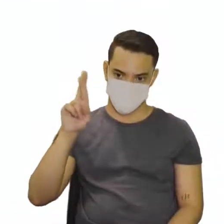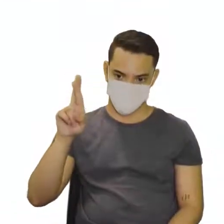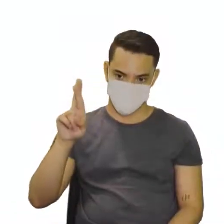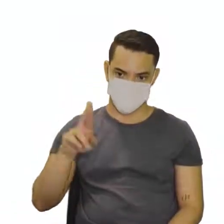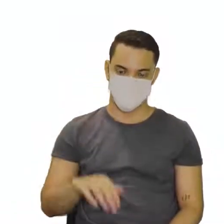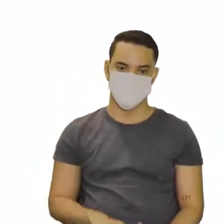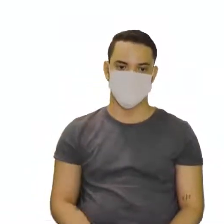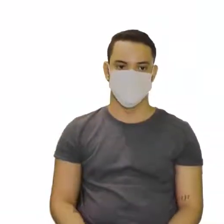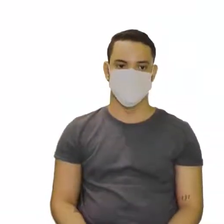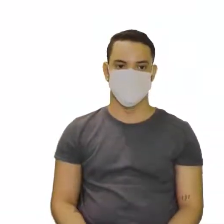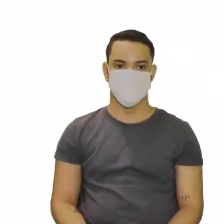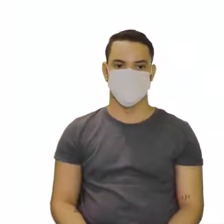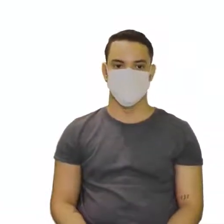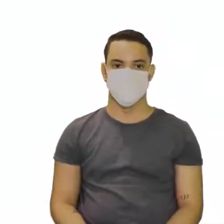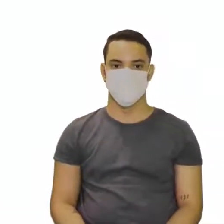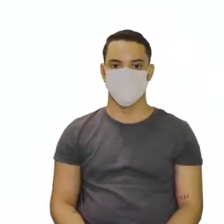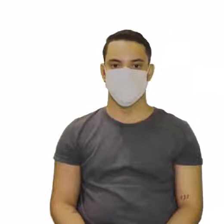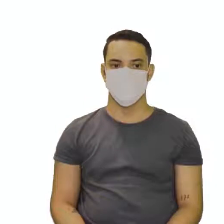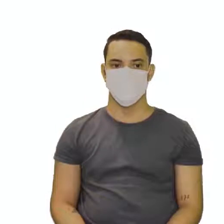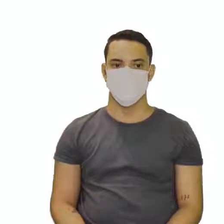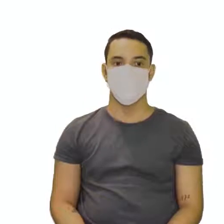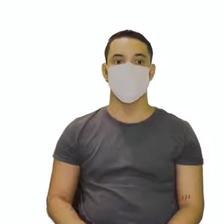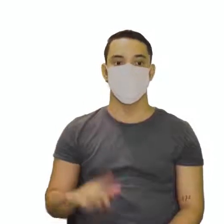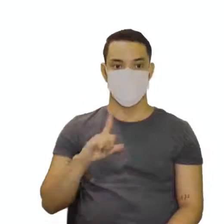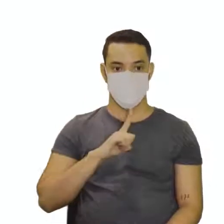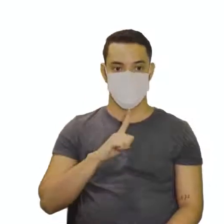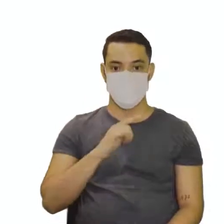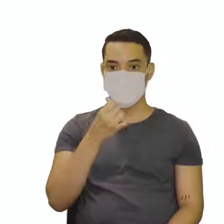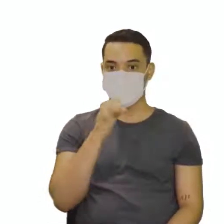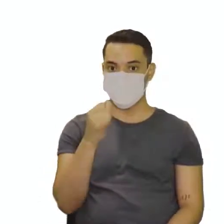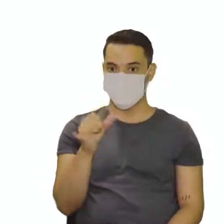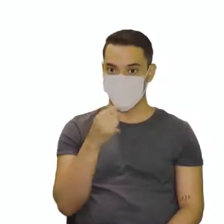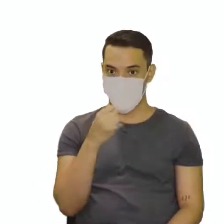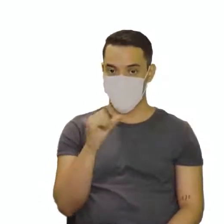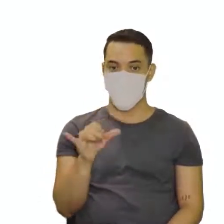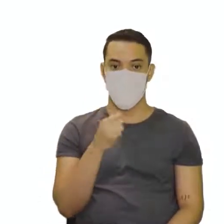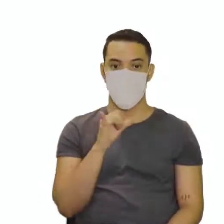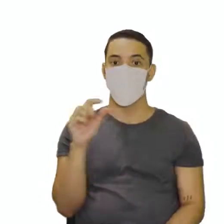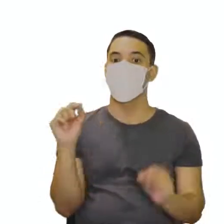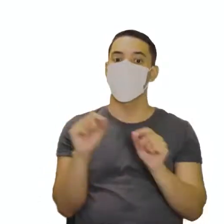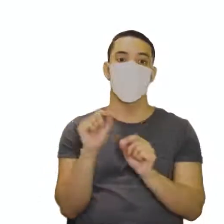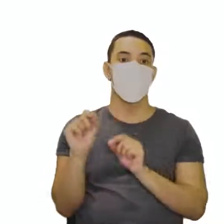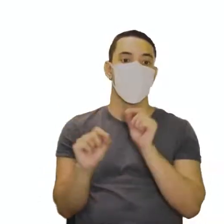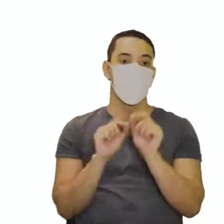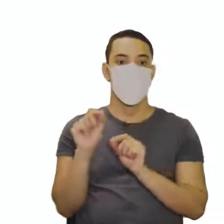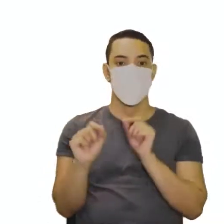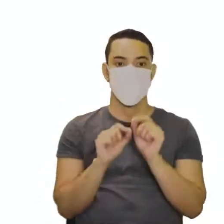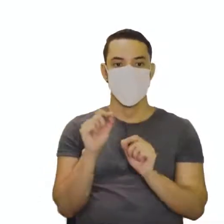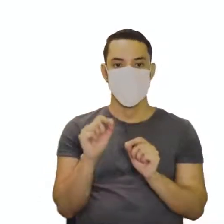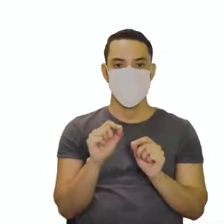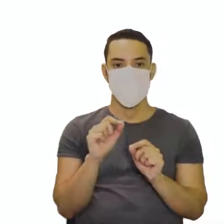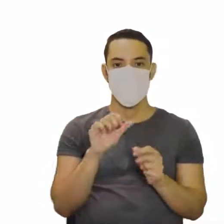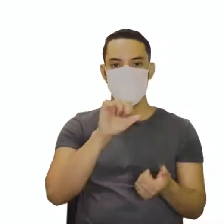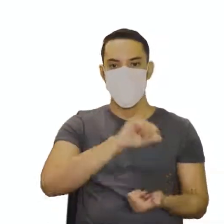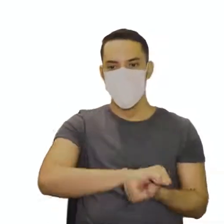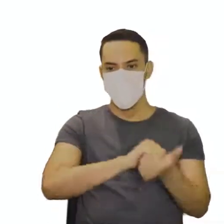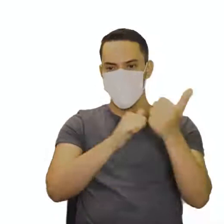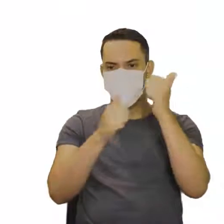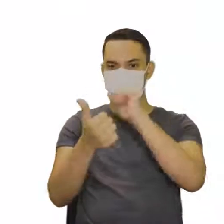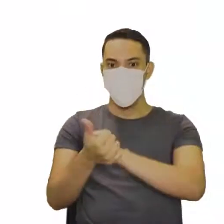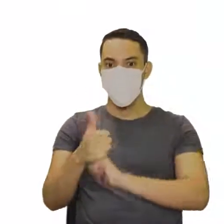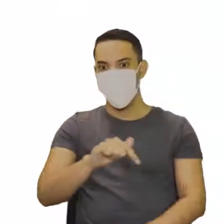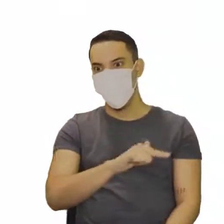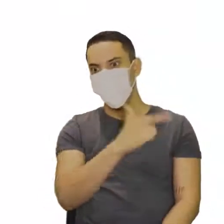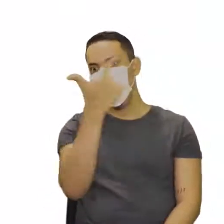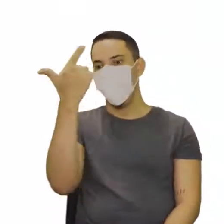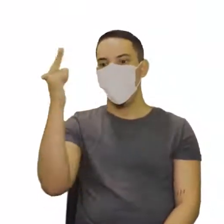Tá aqui energia elétrica. O que o receptor faz? ele converte a energia elétrica em outro tipo de